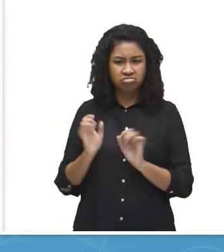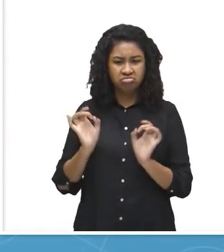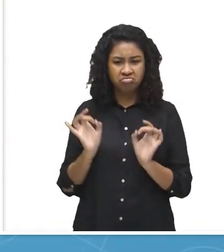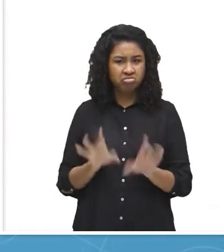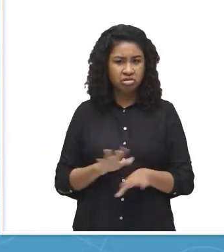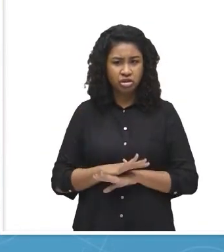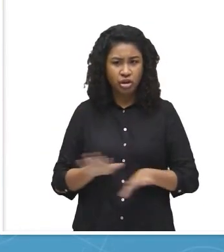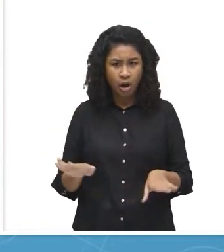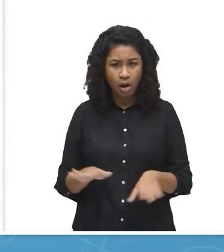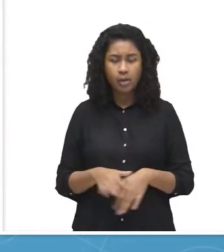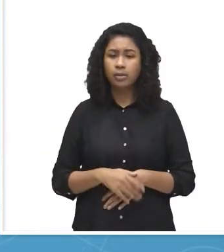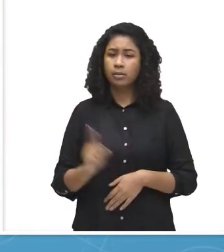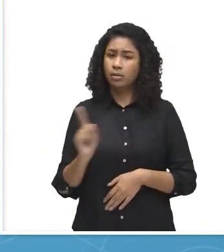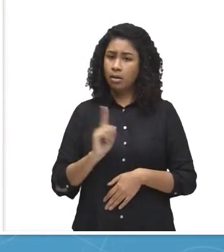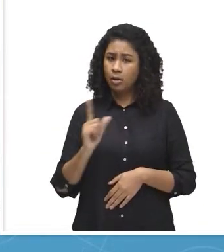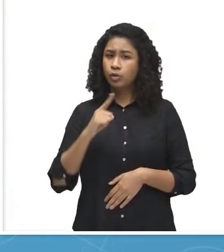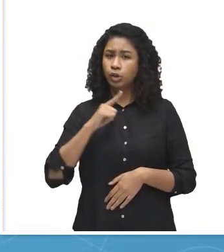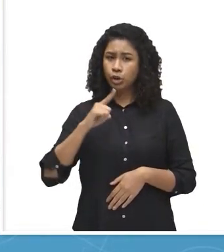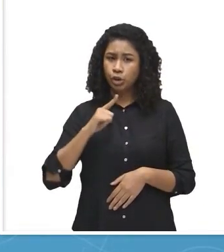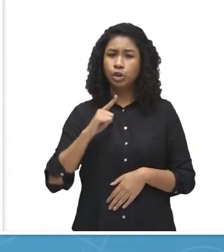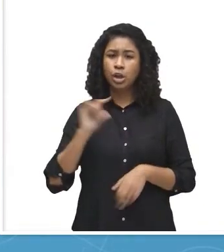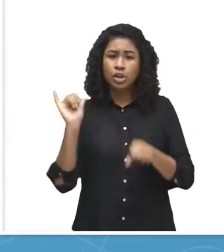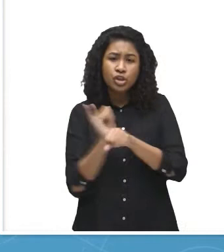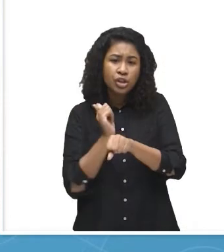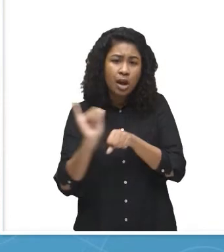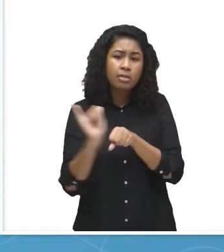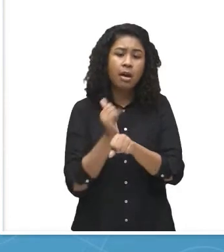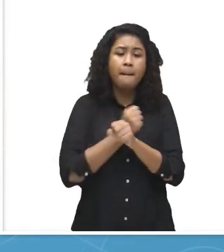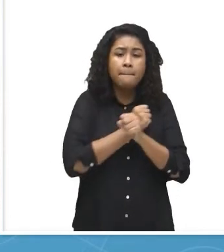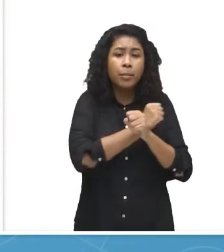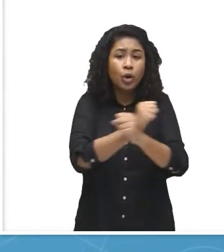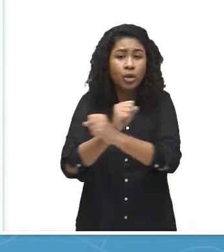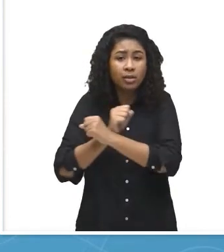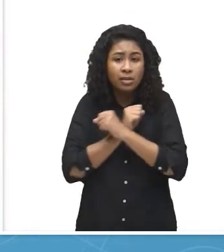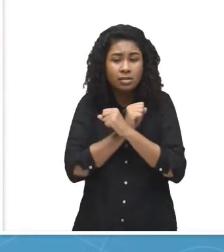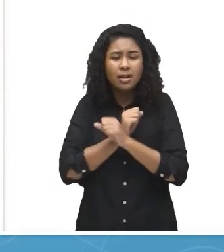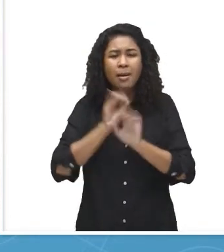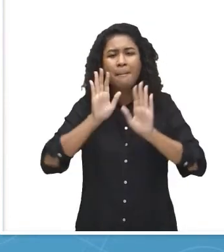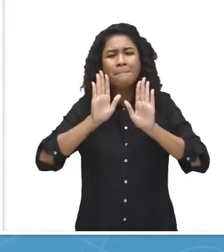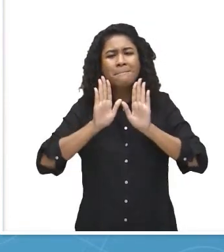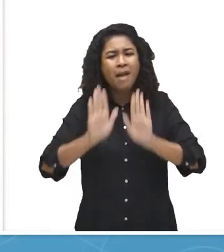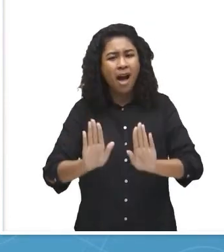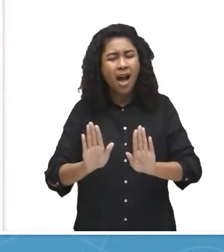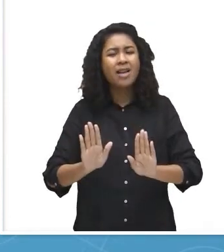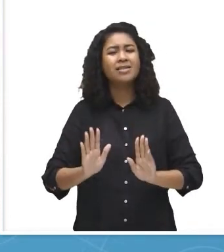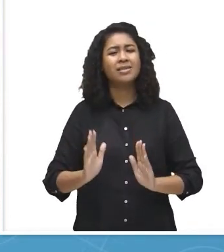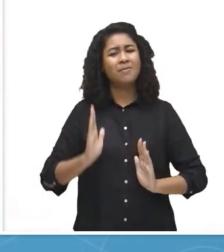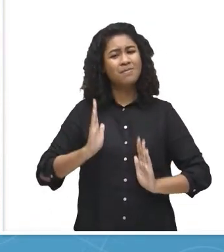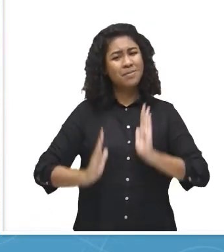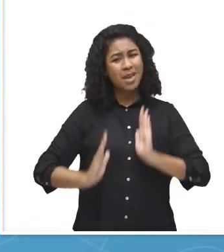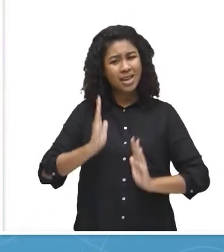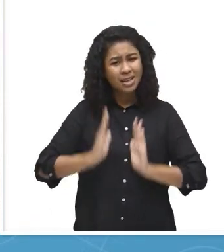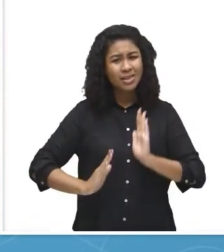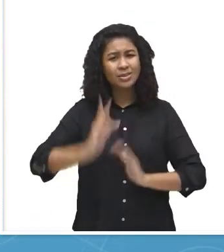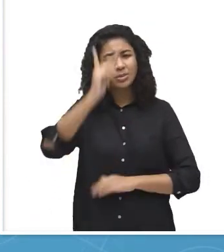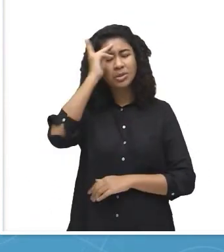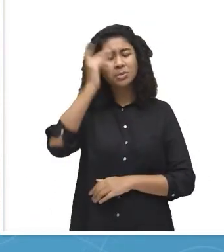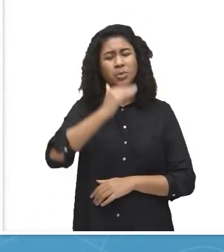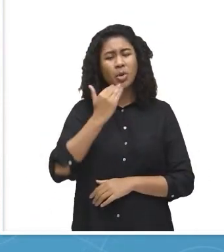aparato para proteger aquela trincheira, mas em contrapartida foi um momento em que houveram muitas